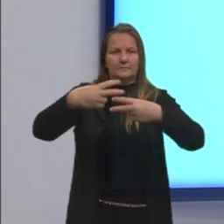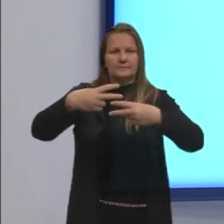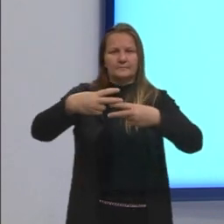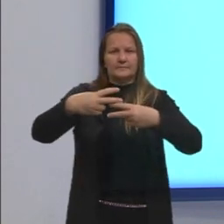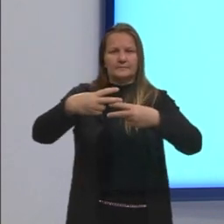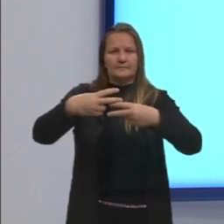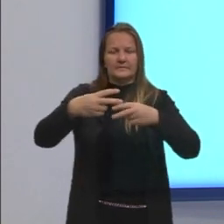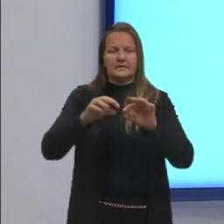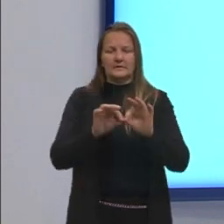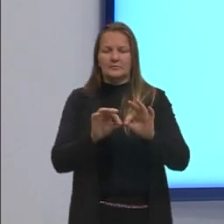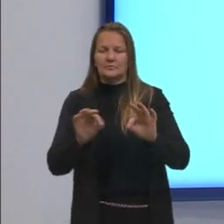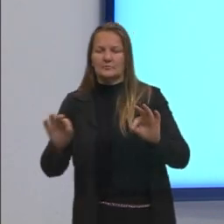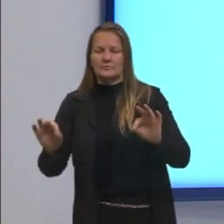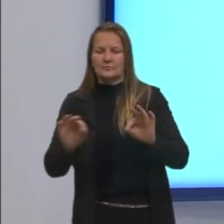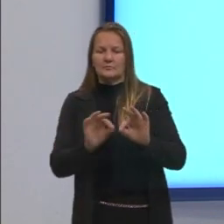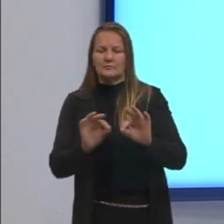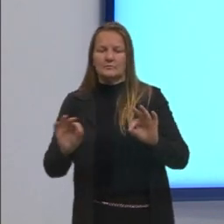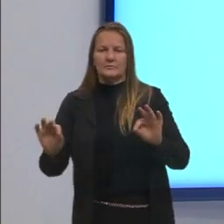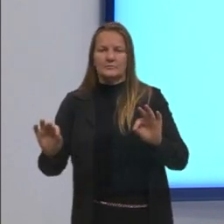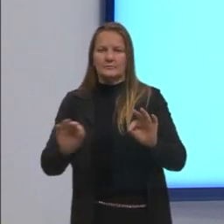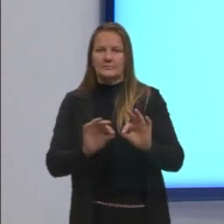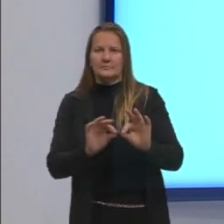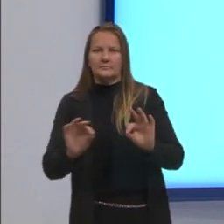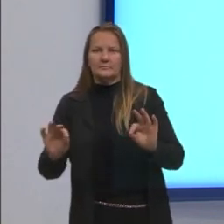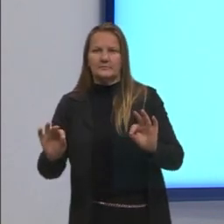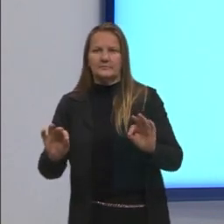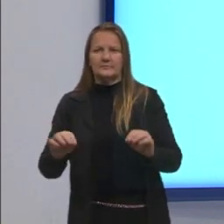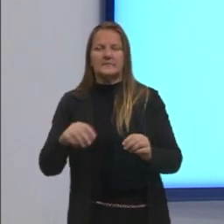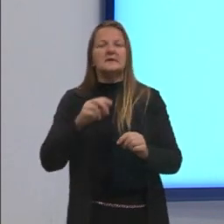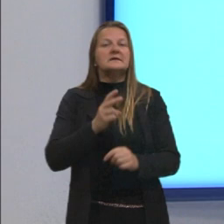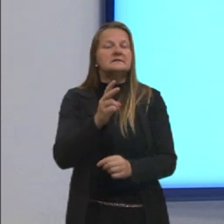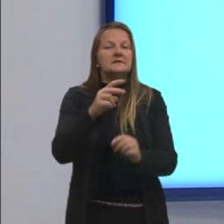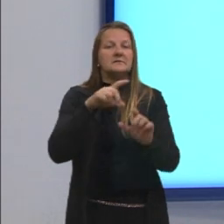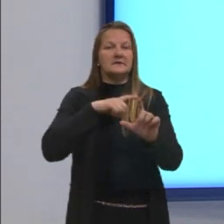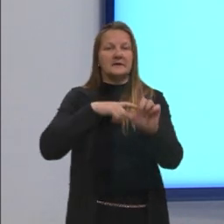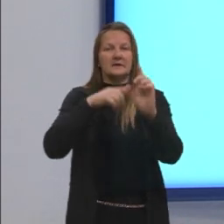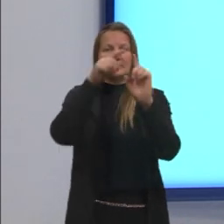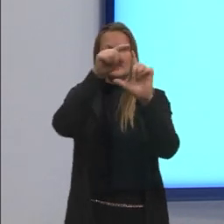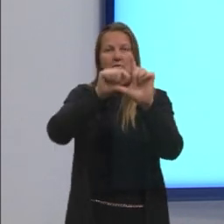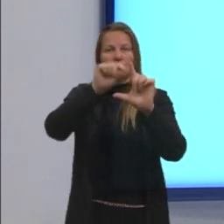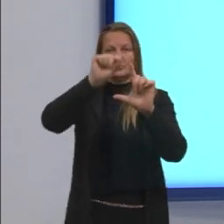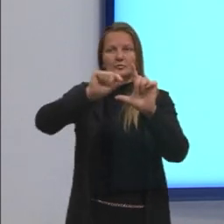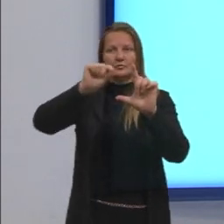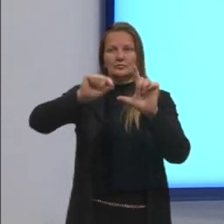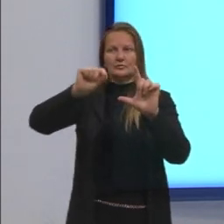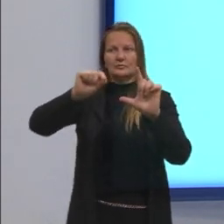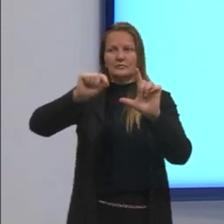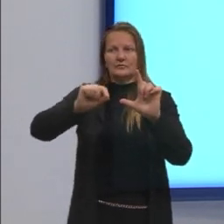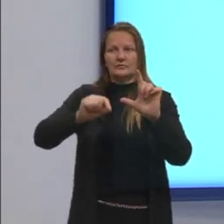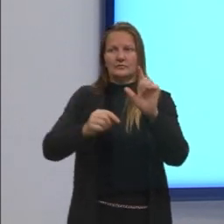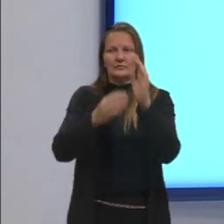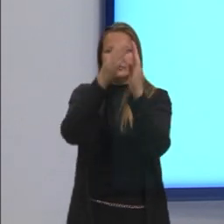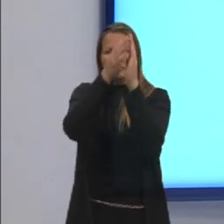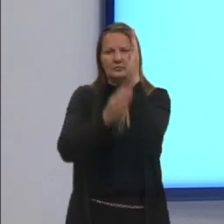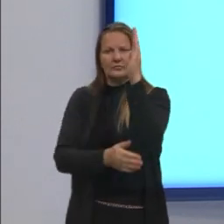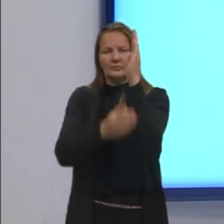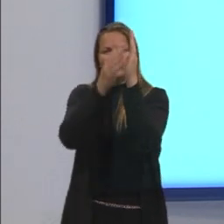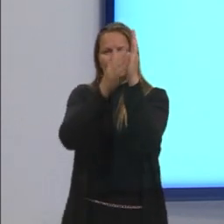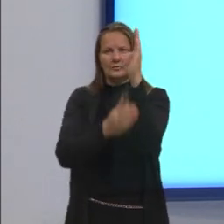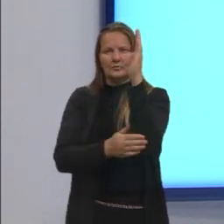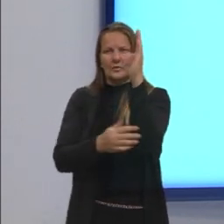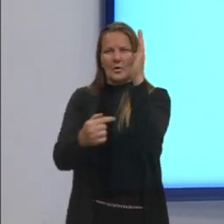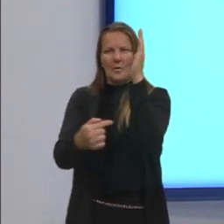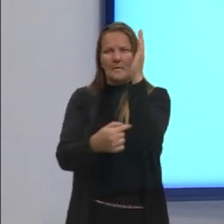linear sempre que nós tivermos o gráfico e nós conseguimos identificar o ponto